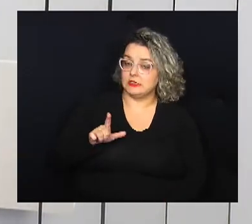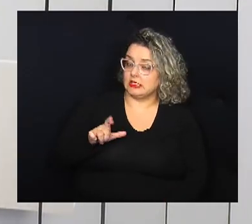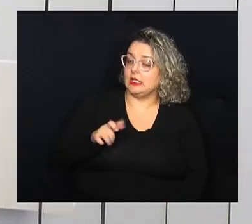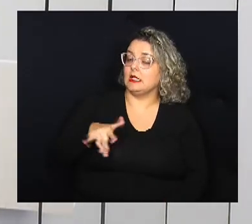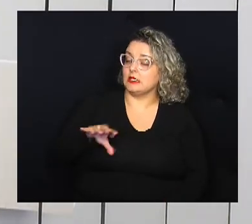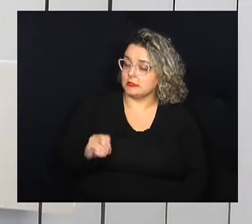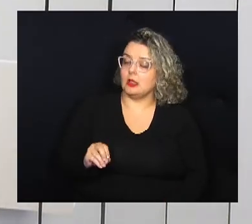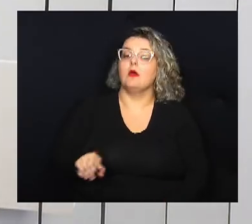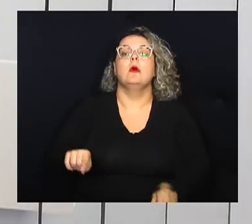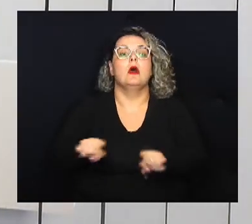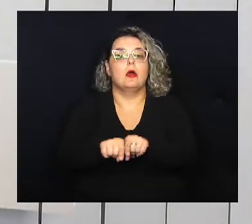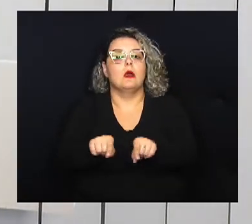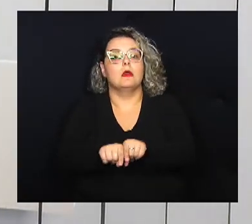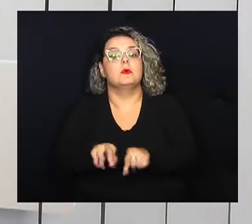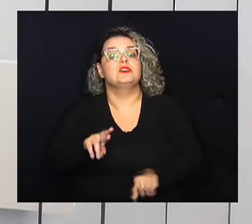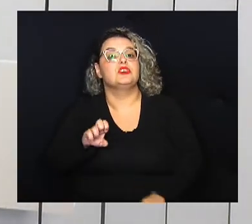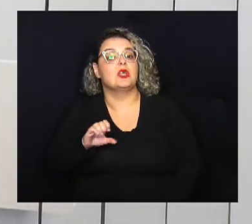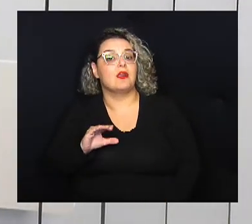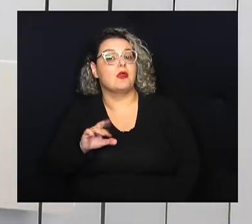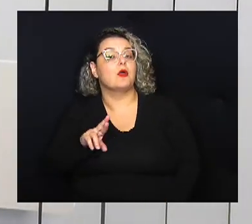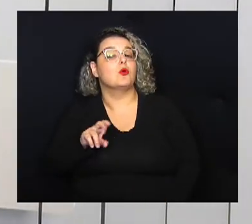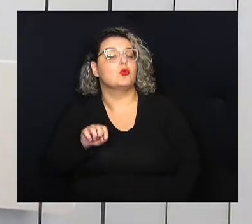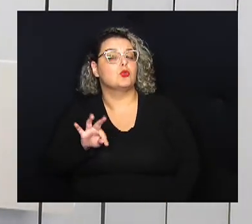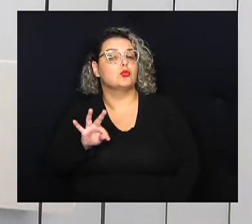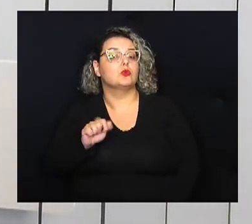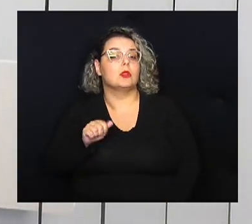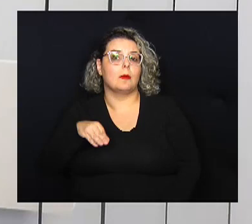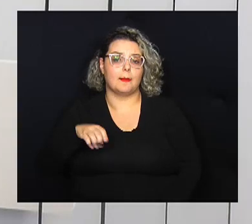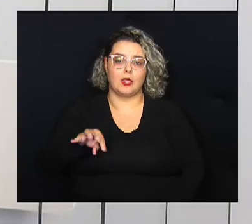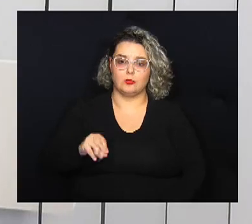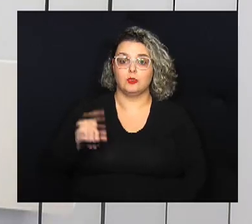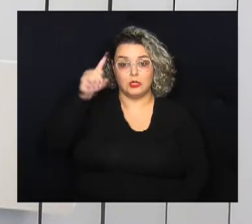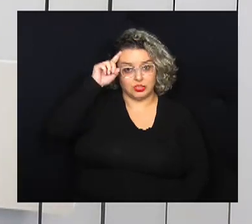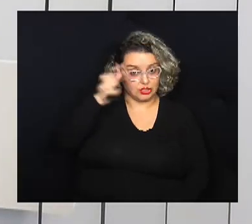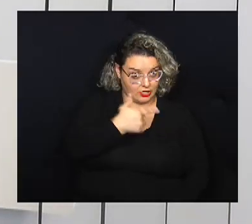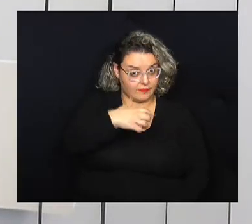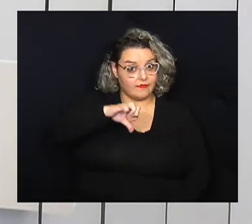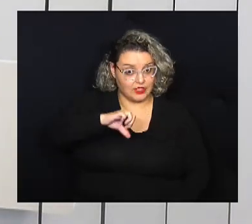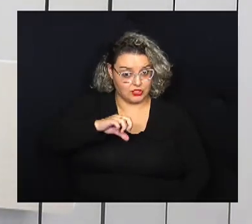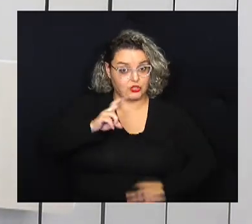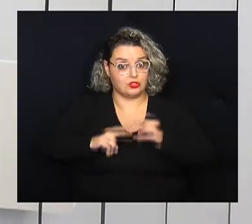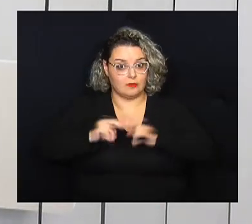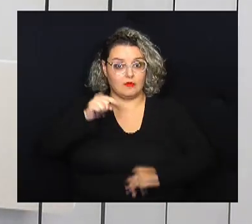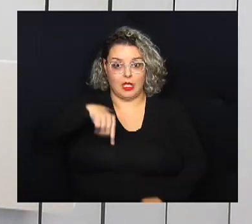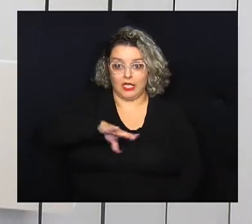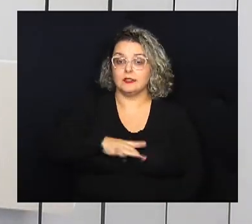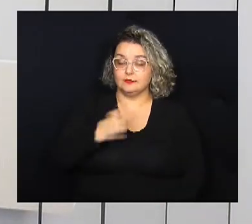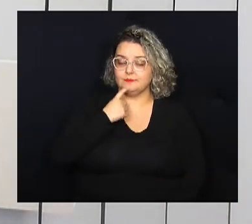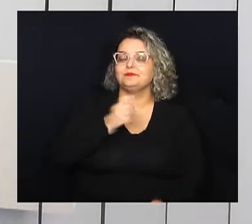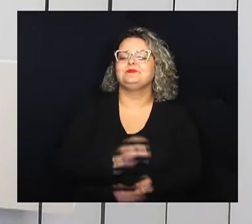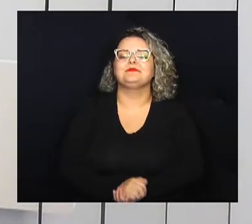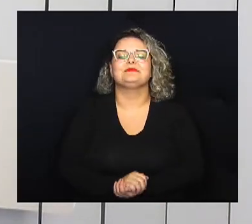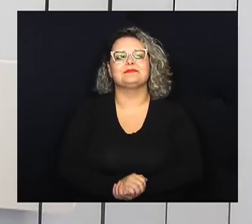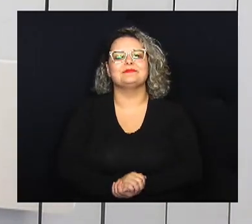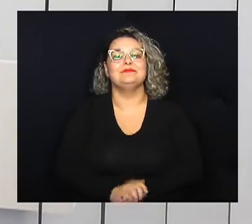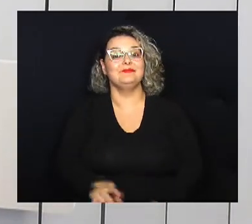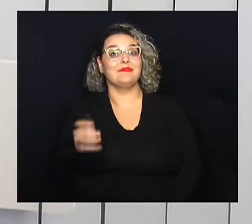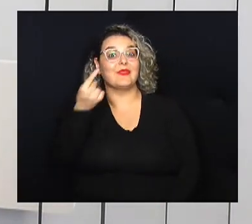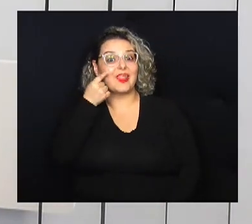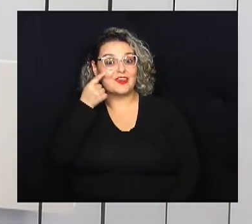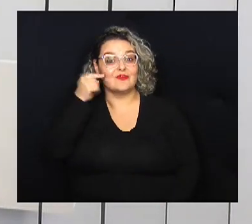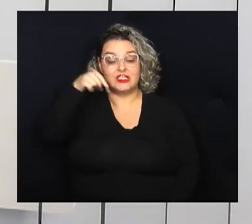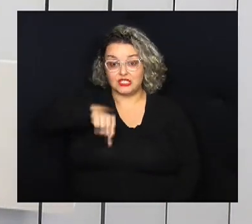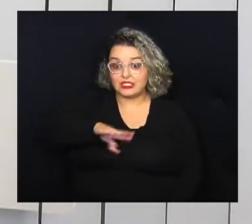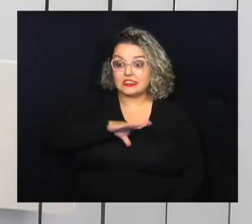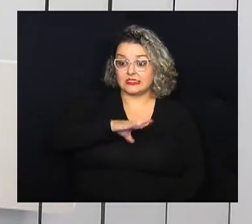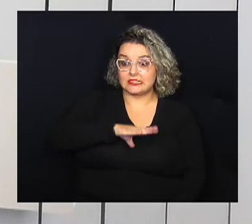e também de recrutamento. Então, dia 29 de junho, aqui em Campinas, hein? E olha só, aqui na cidade, desde